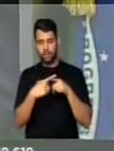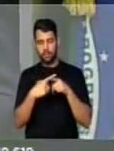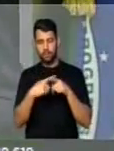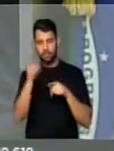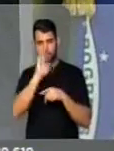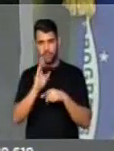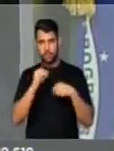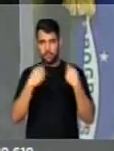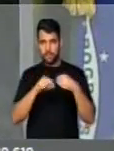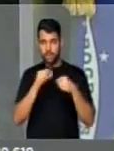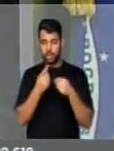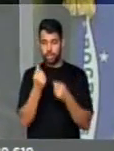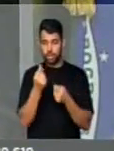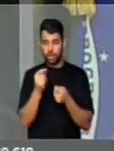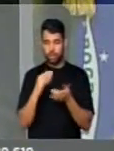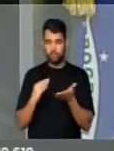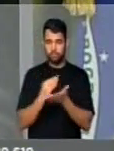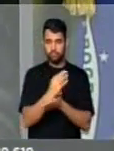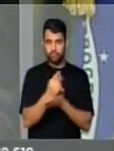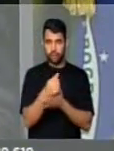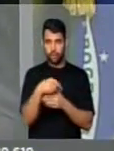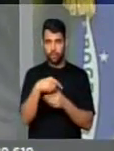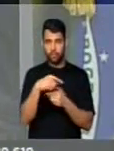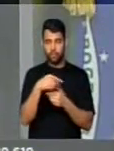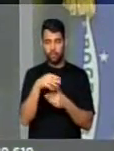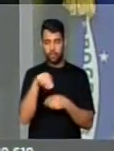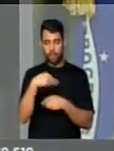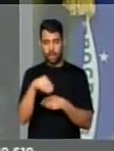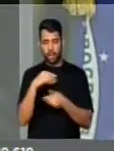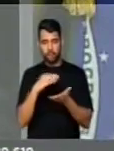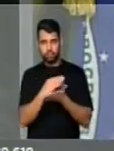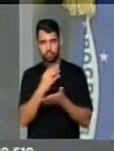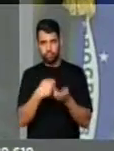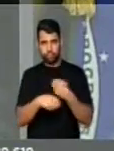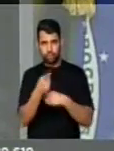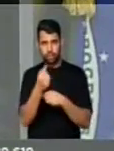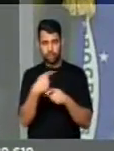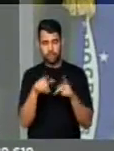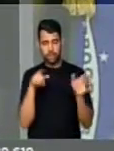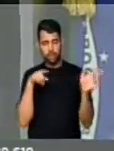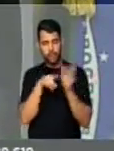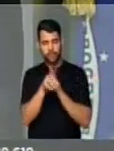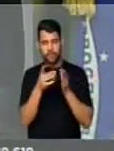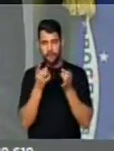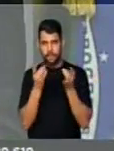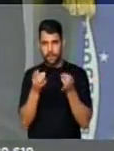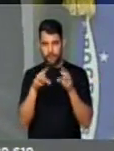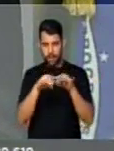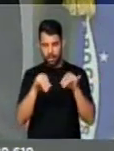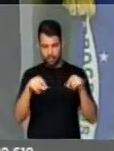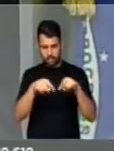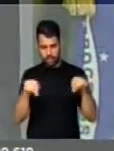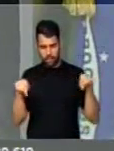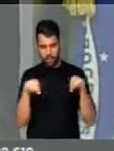Brasil precisa de dinheiro, que o mercado abasteça o dinheiro. Mas eu pergunto, se vendermos a terra que Deus nos